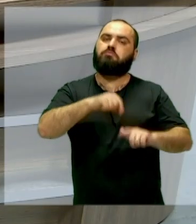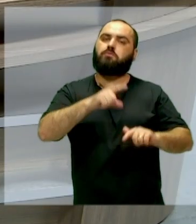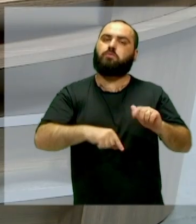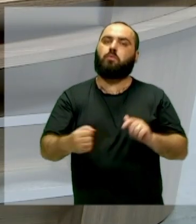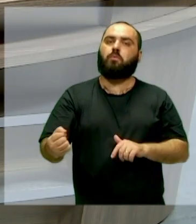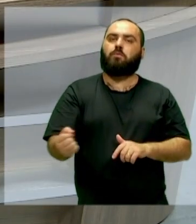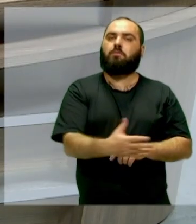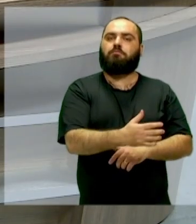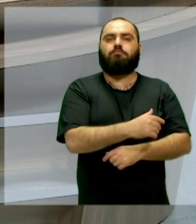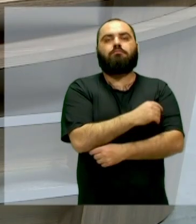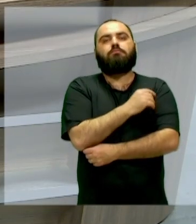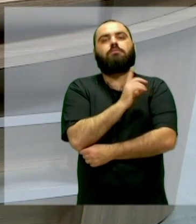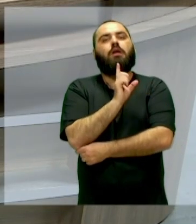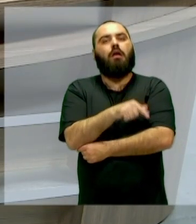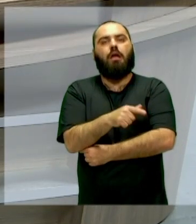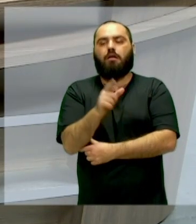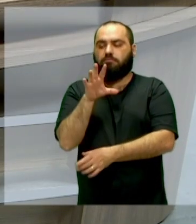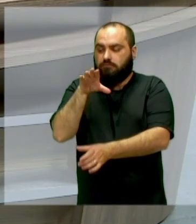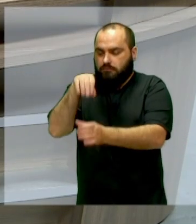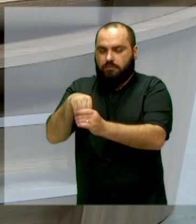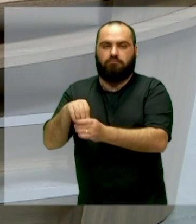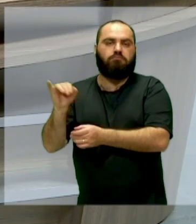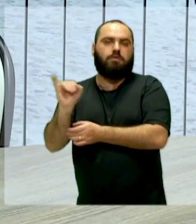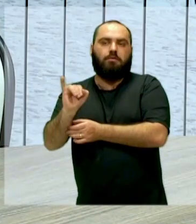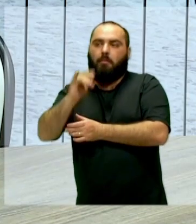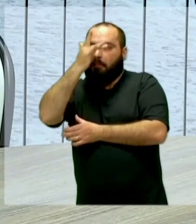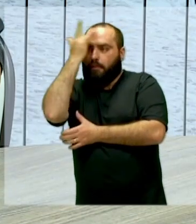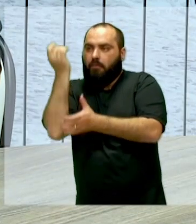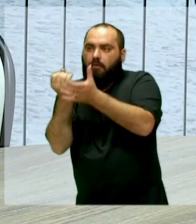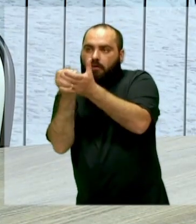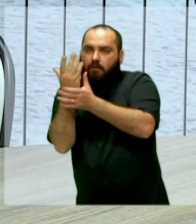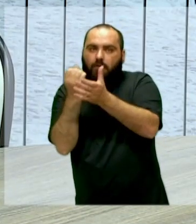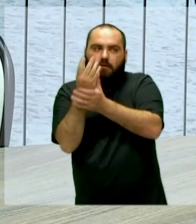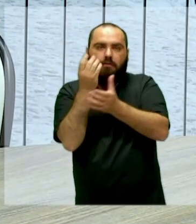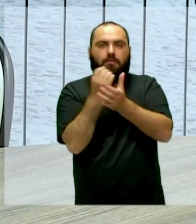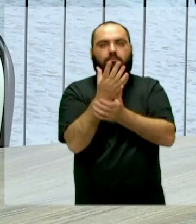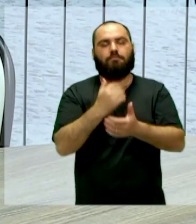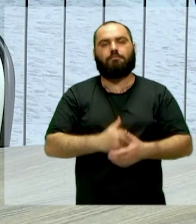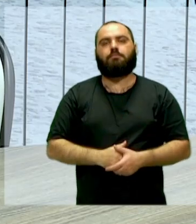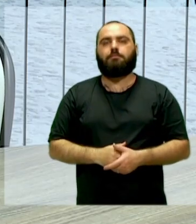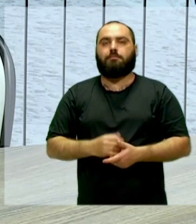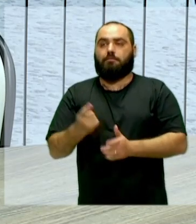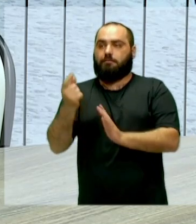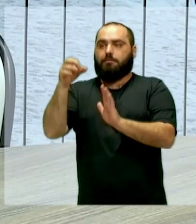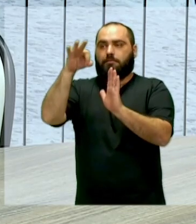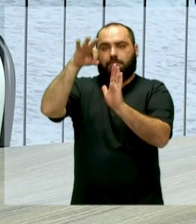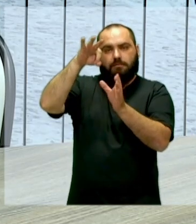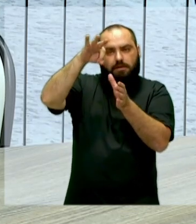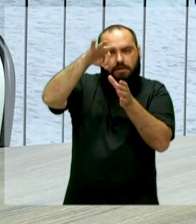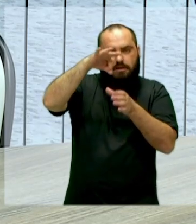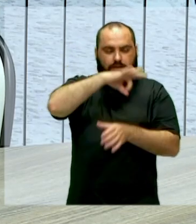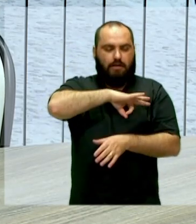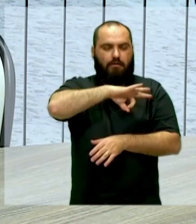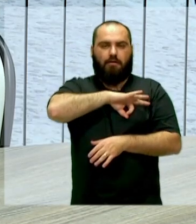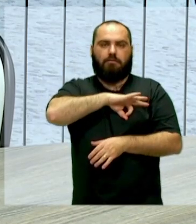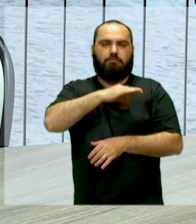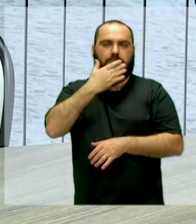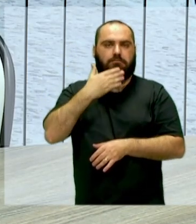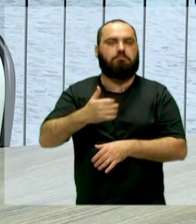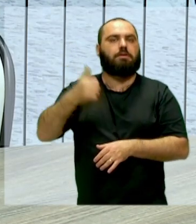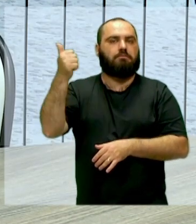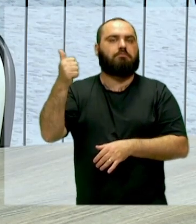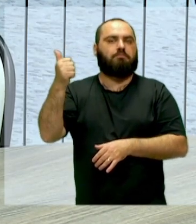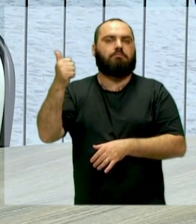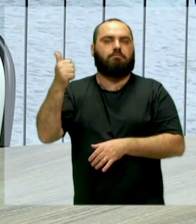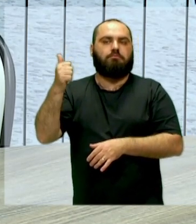e que geralmente são da economia local aqui de Itajaí então a gente eh pretende gerar renda e receita para esses empreendedores através dos